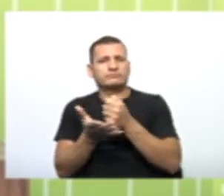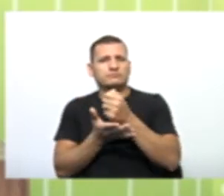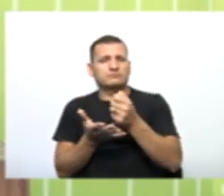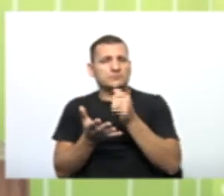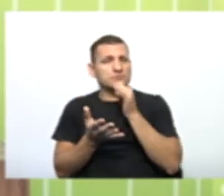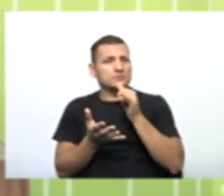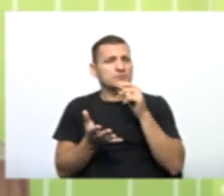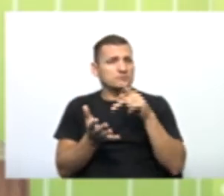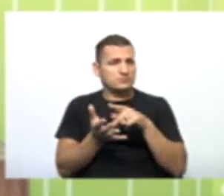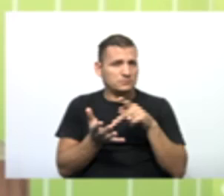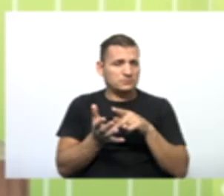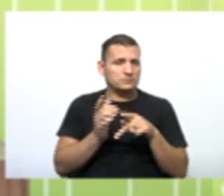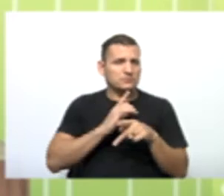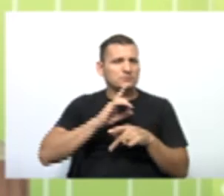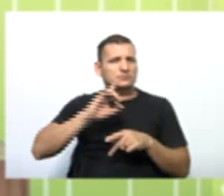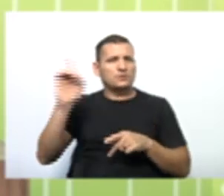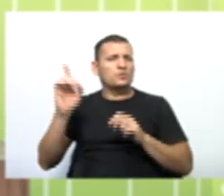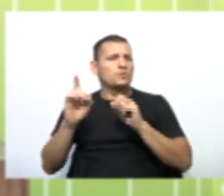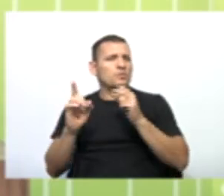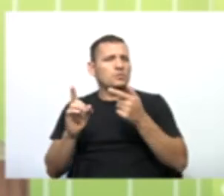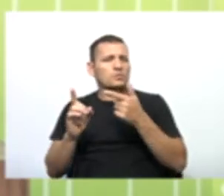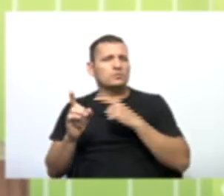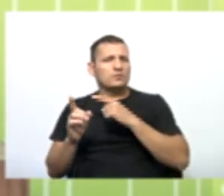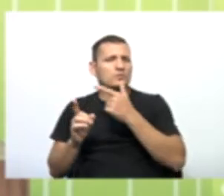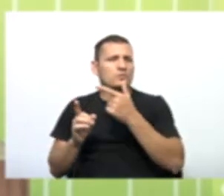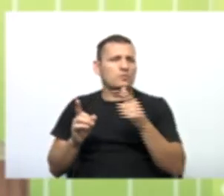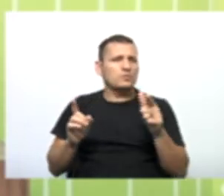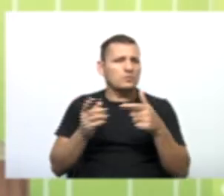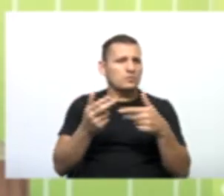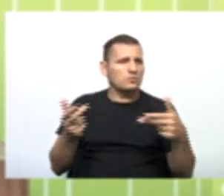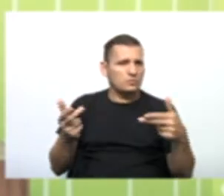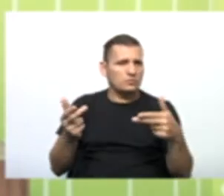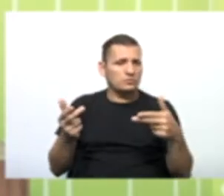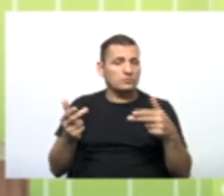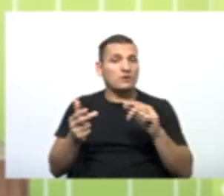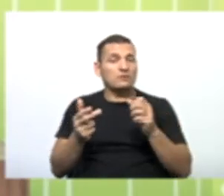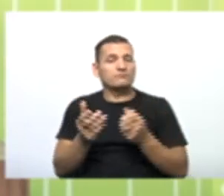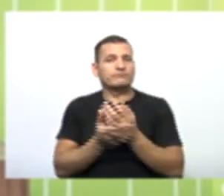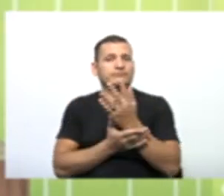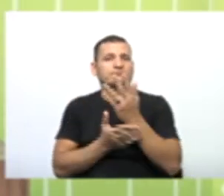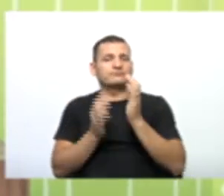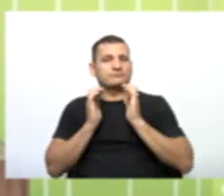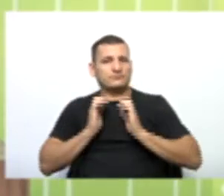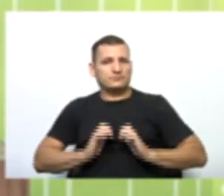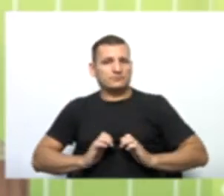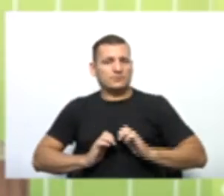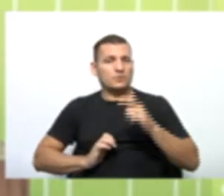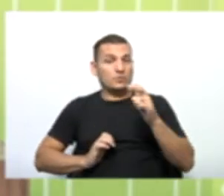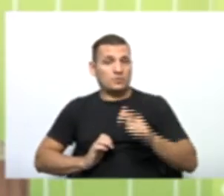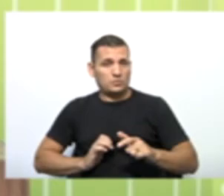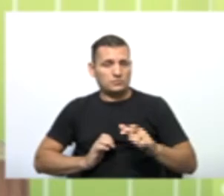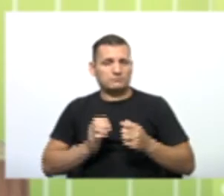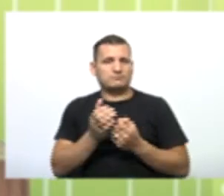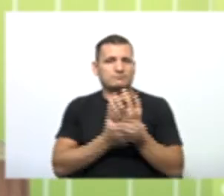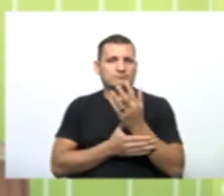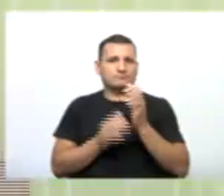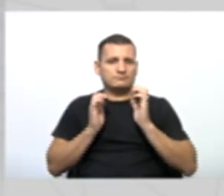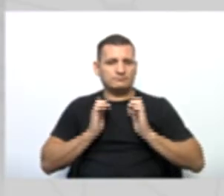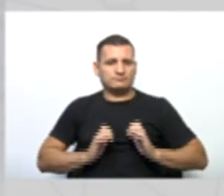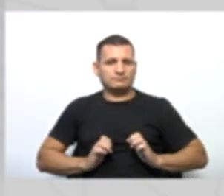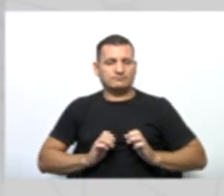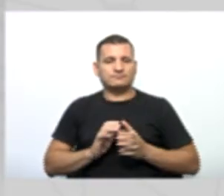realmente, ou será que existe alguma coisa? E é aí que surge a ética. E onde é que ela surge? Vamos acompanhar aqui no nosso